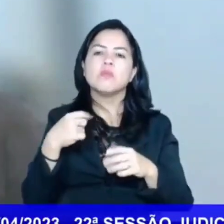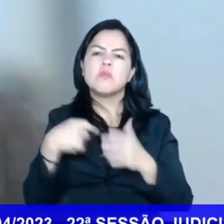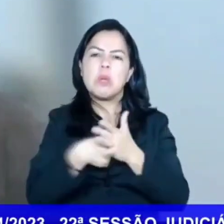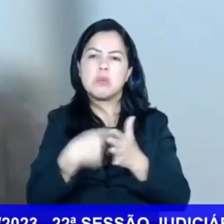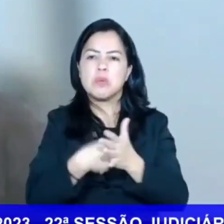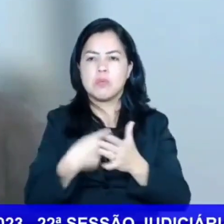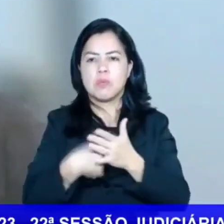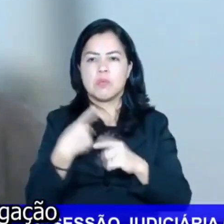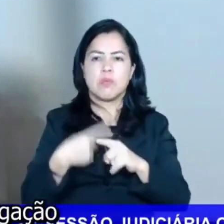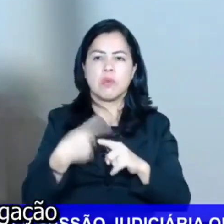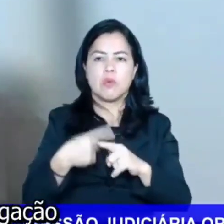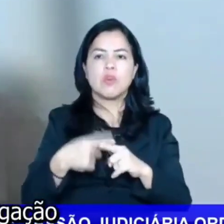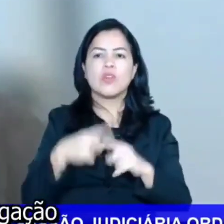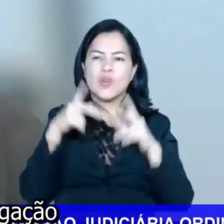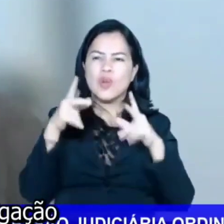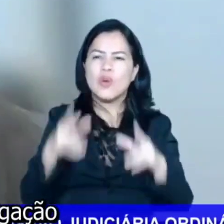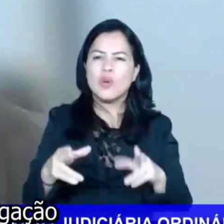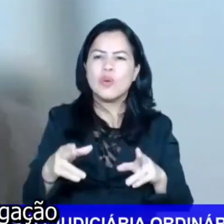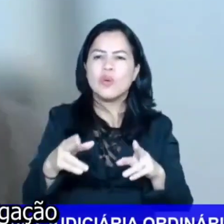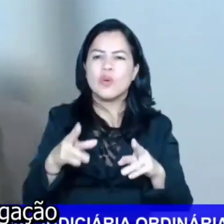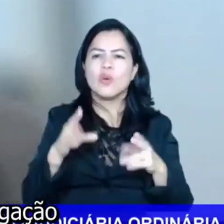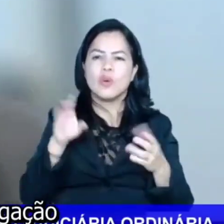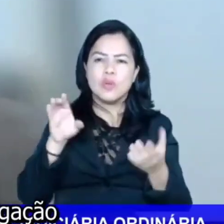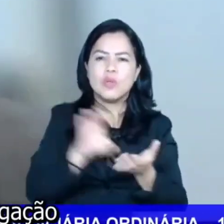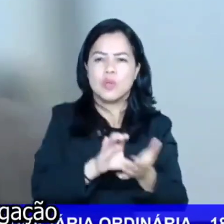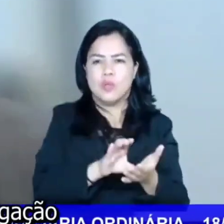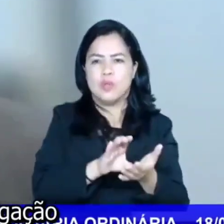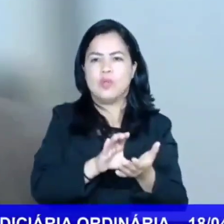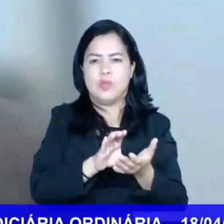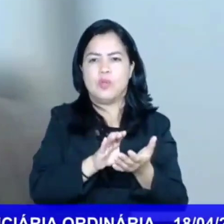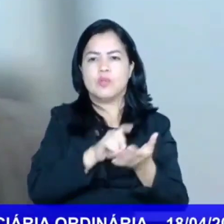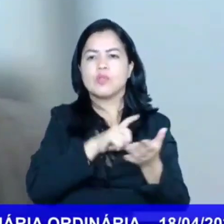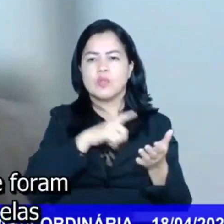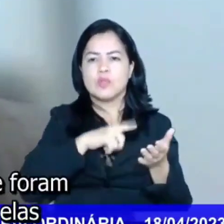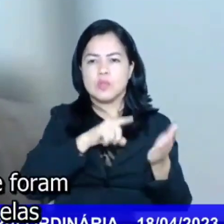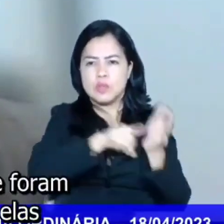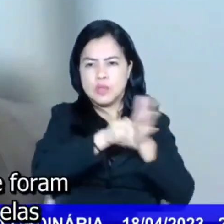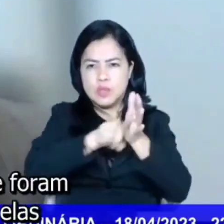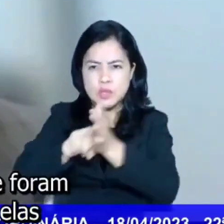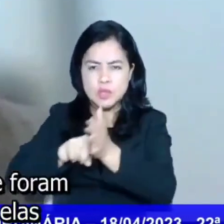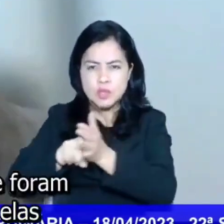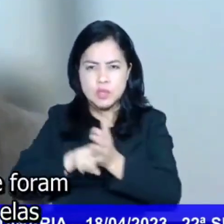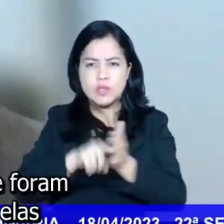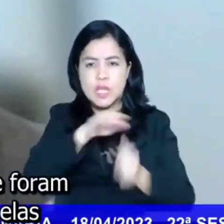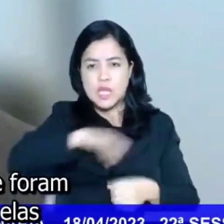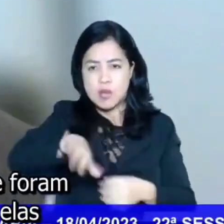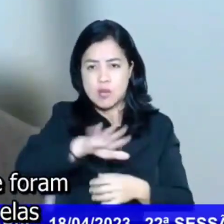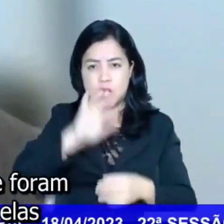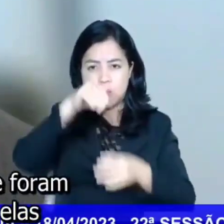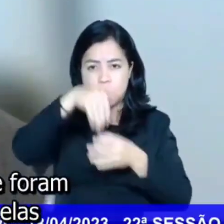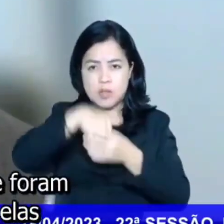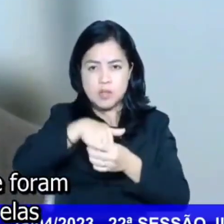FESC em sede de AIGE, em sede de Ação de Investigação Judicial Eleitoral.